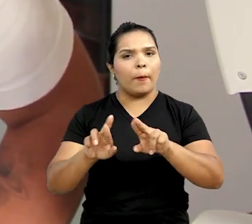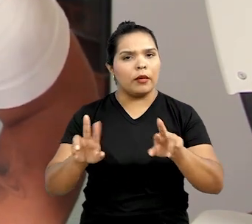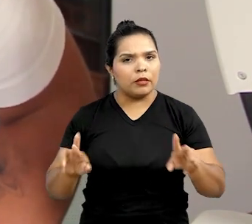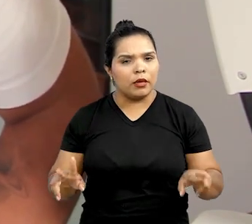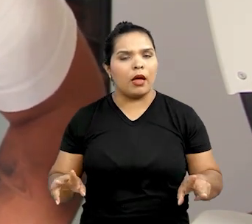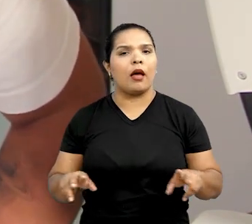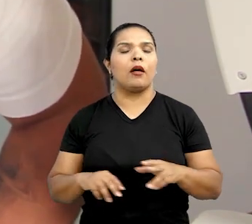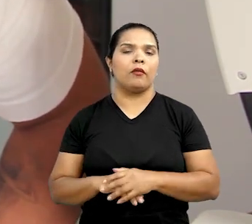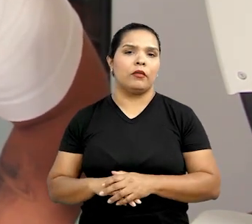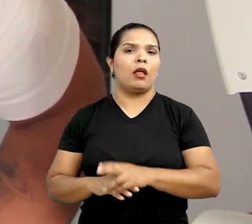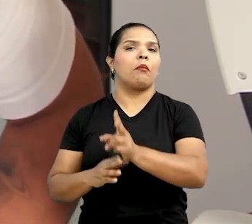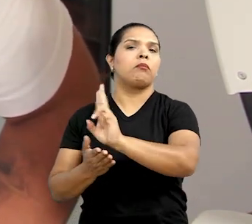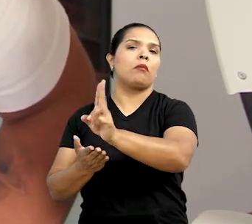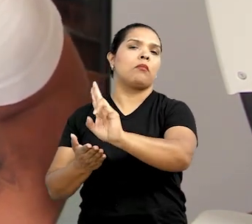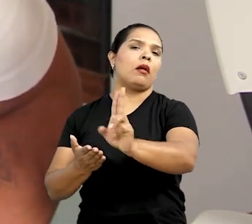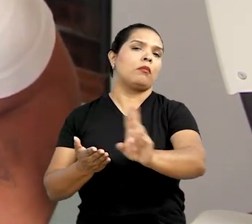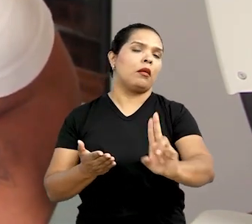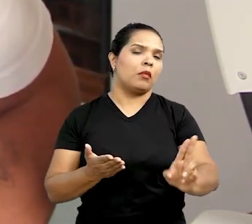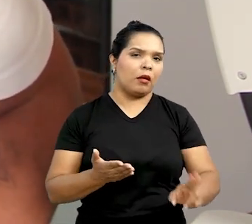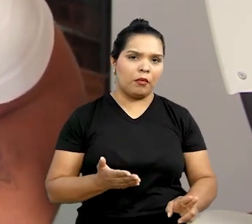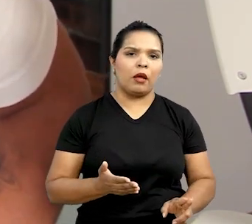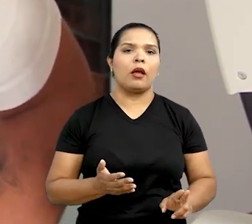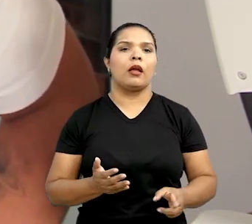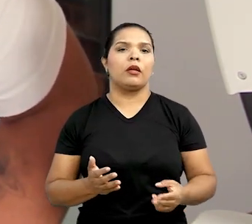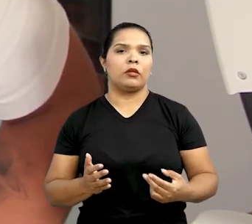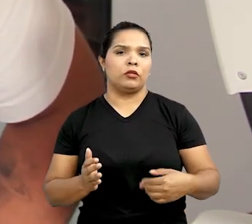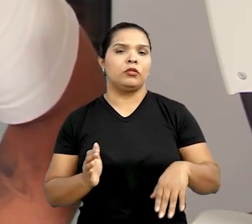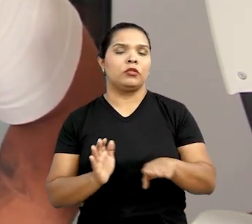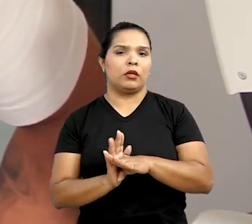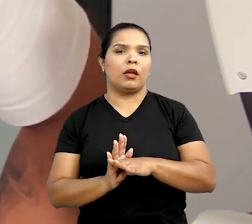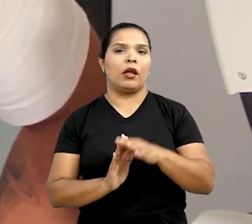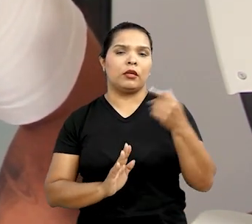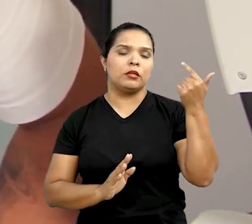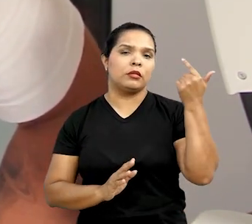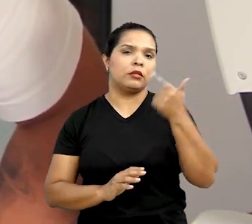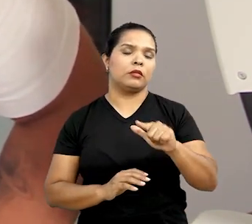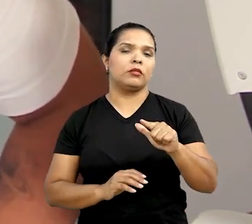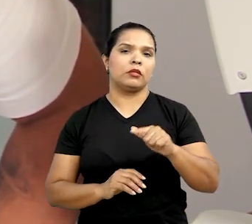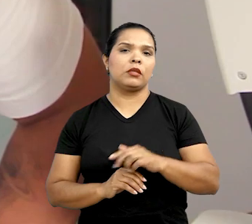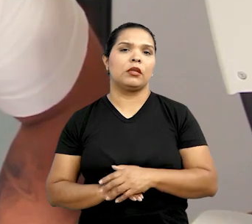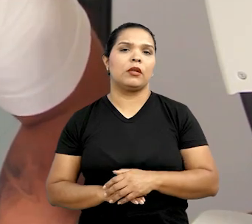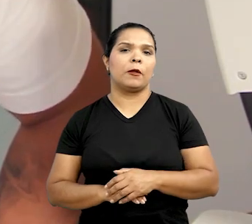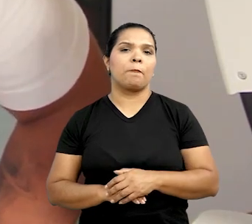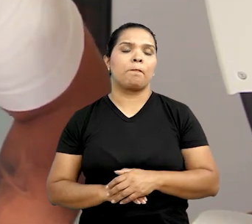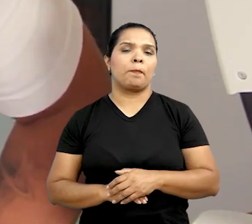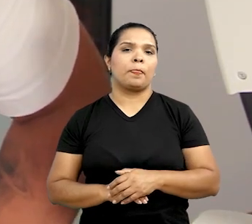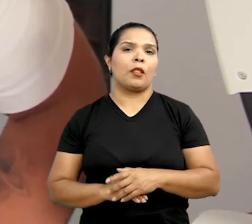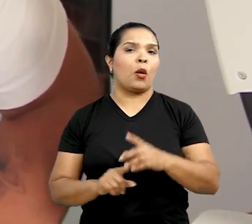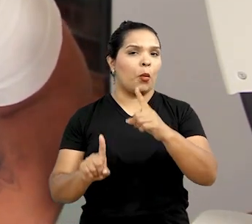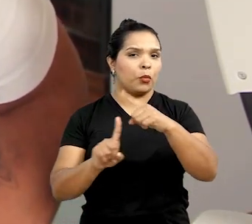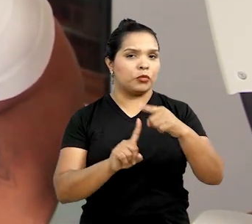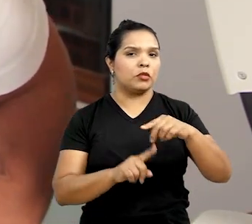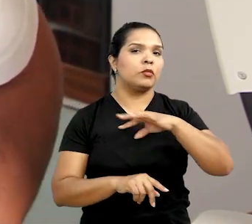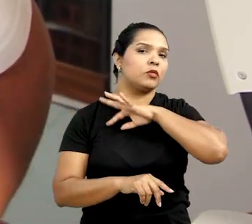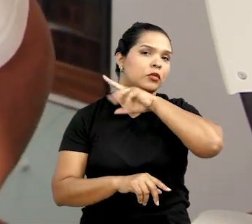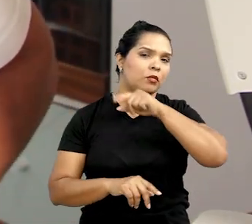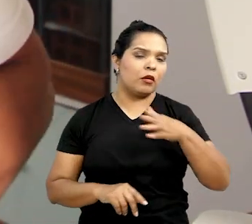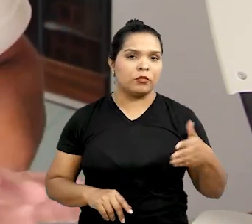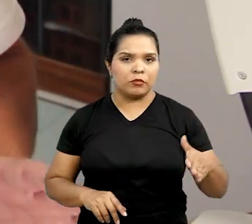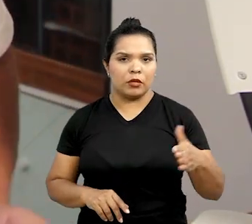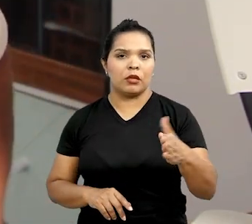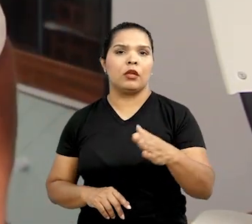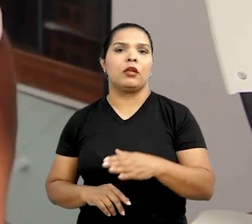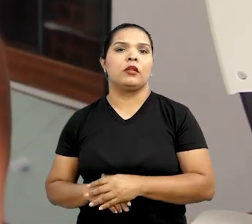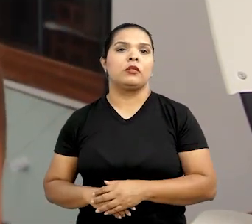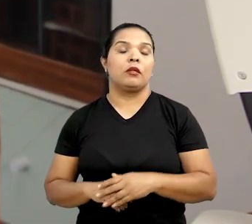analisar, vai dar nome aos bois, Vamos tentar chegar ao nível de espécie daqueles exemplares que nós coletamos em campo. Então, um